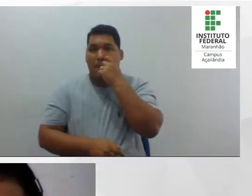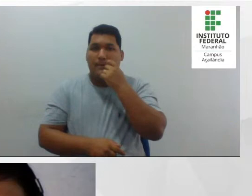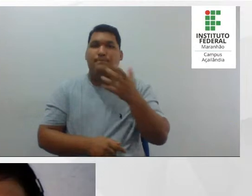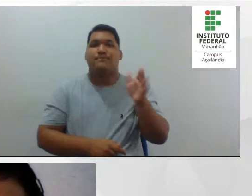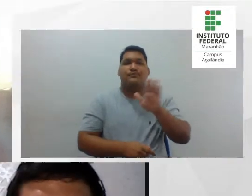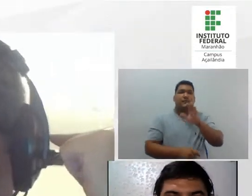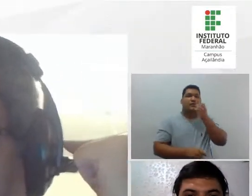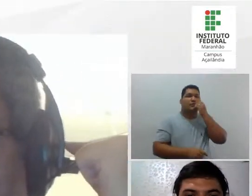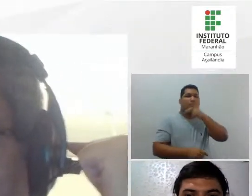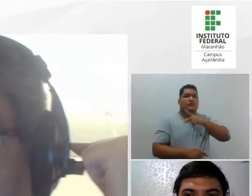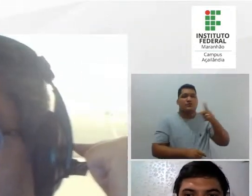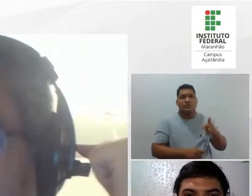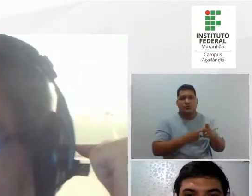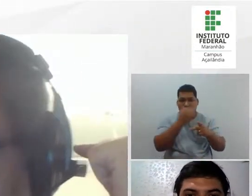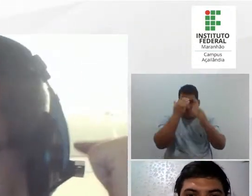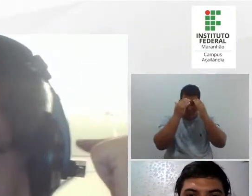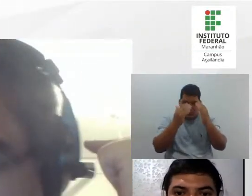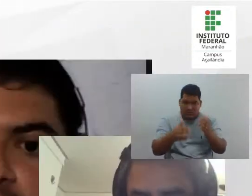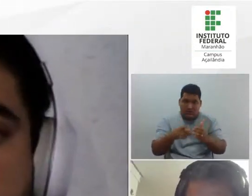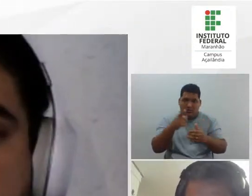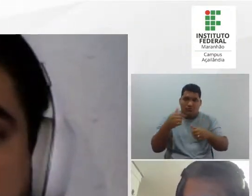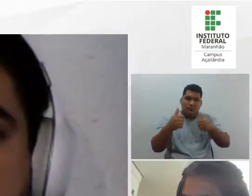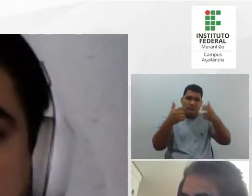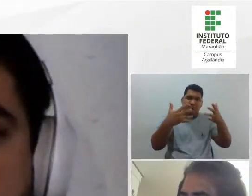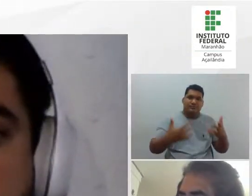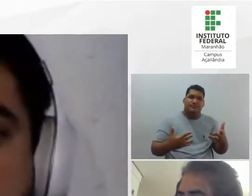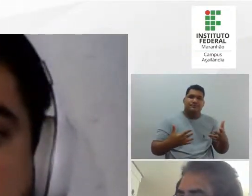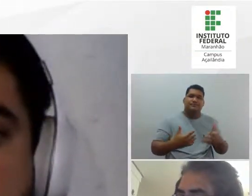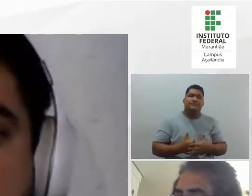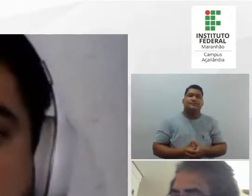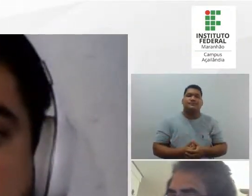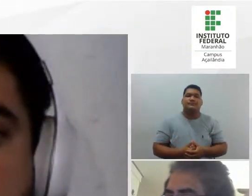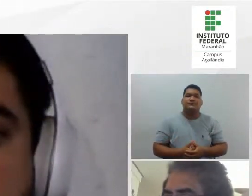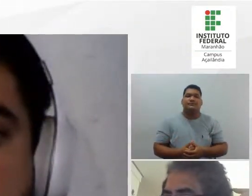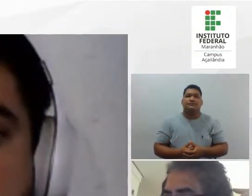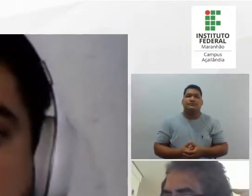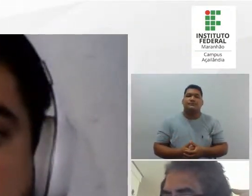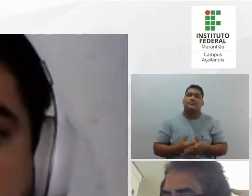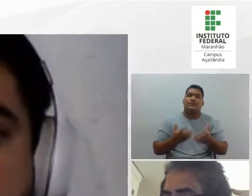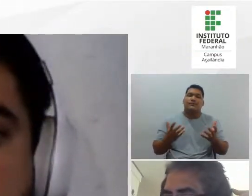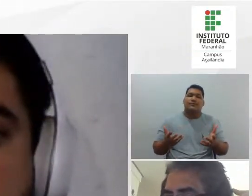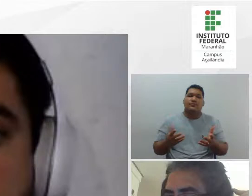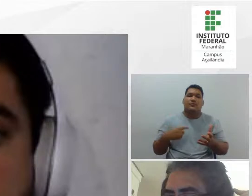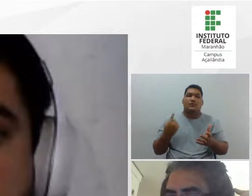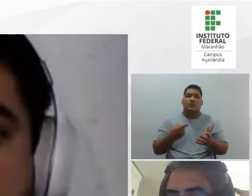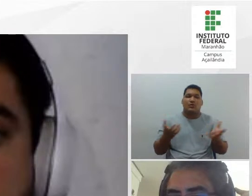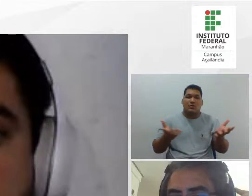Olá, professor. Obrigado pela sua apresentação. Então, a gente vai agora